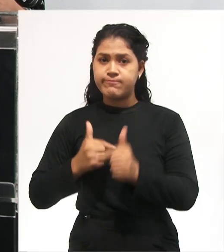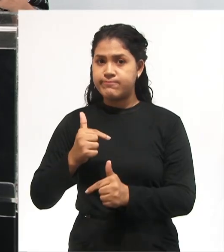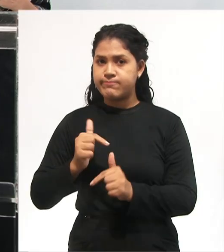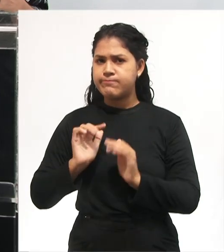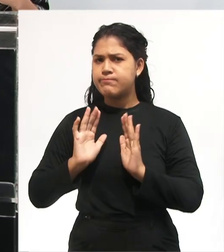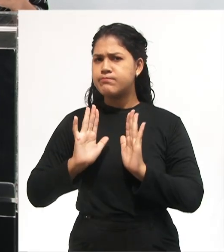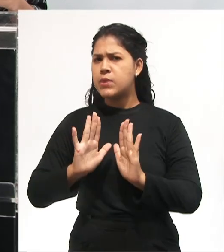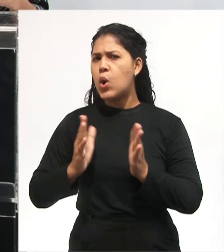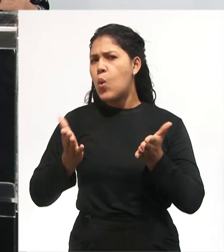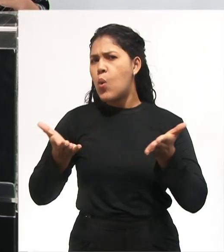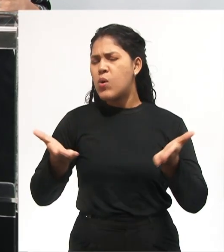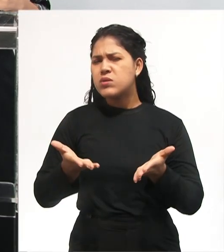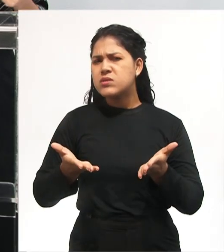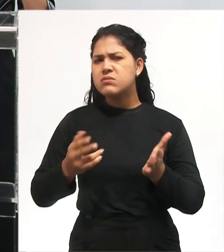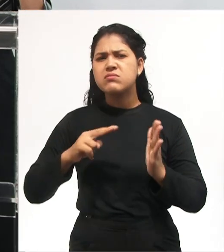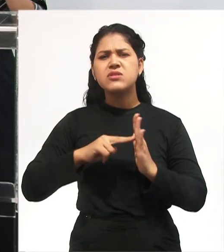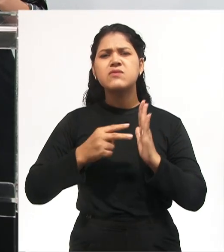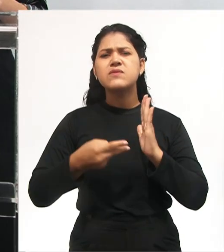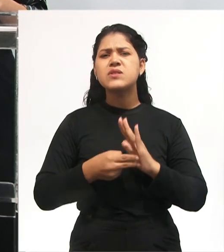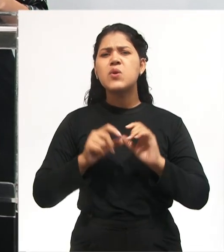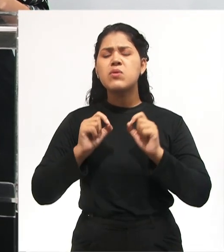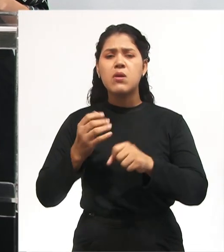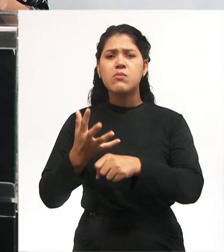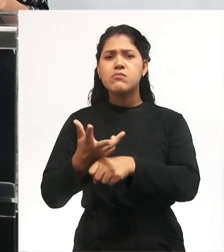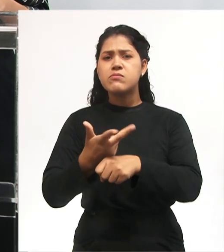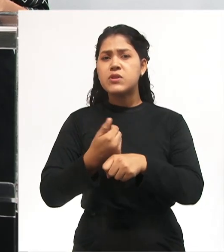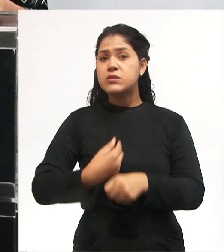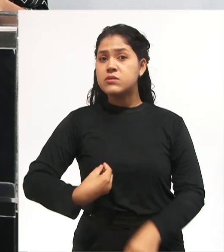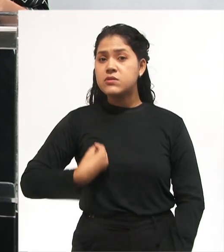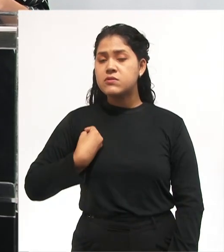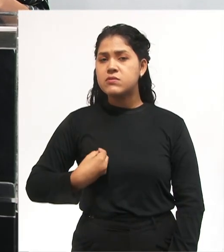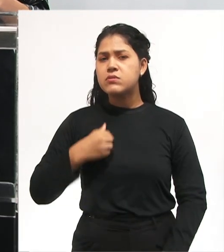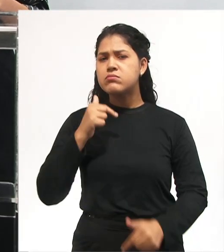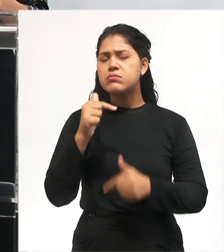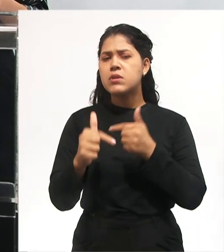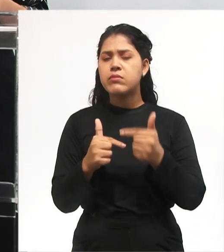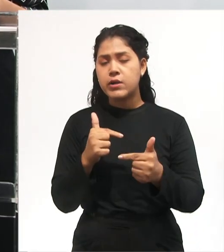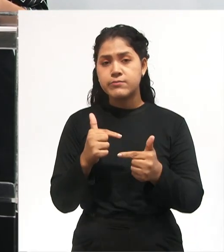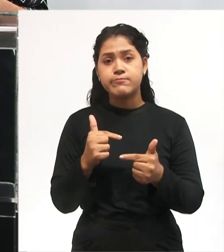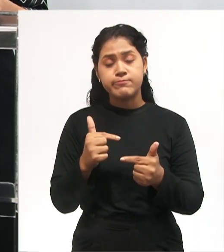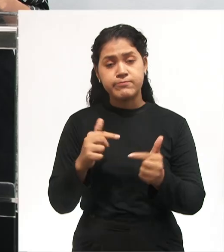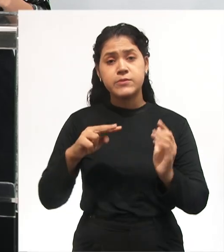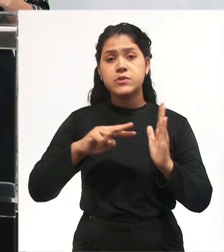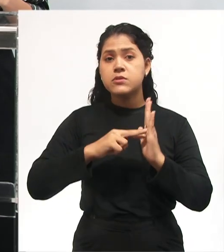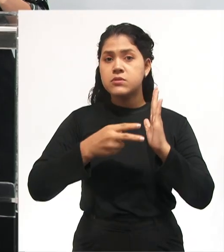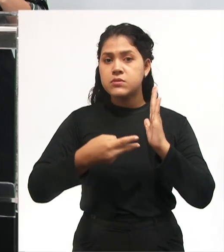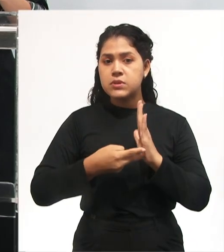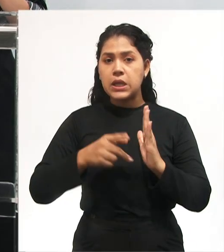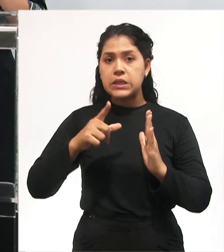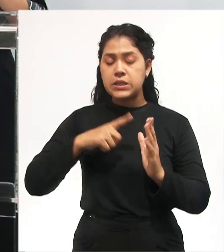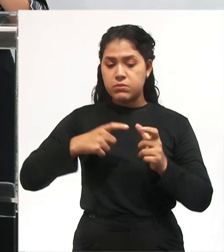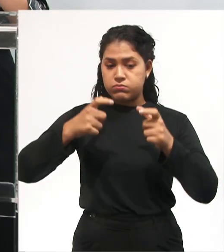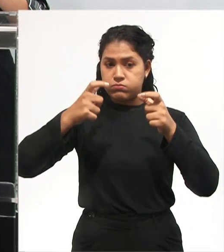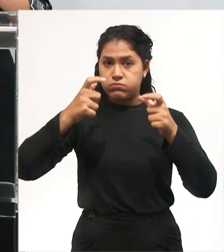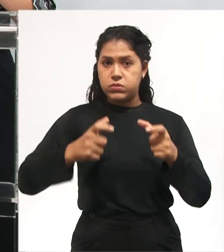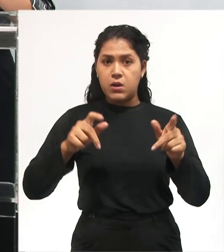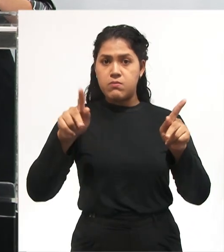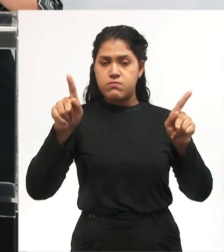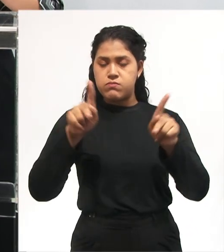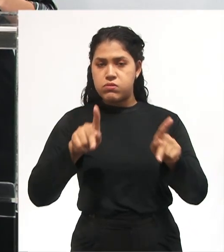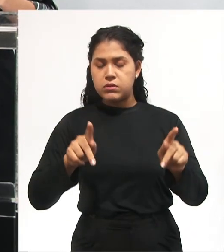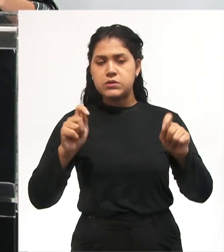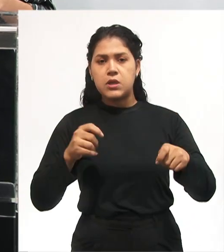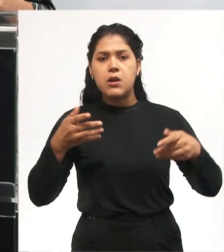que é qualidade de vida no trabalho? É você estar num ambiente onde você possa ser ouvido, onde você possa executar